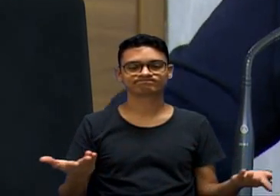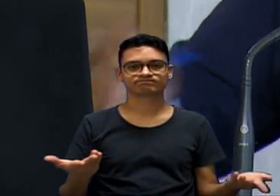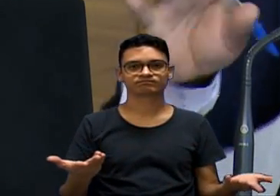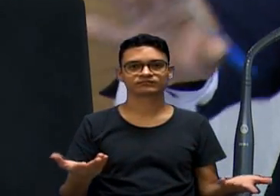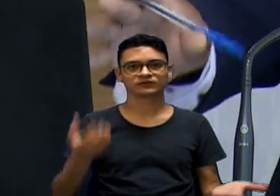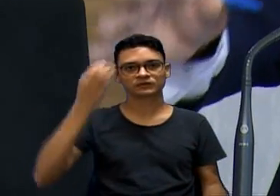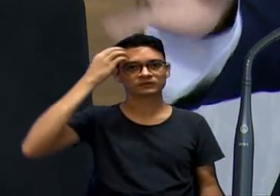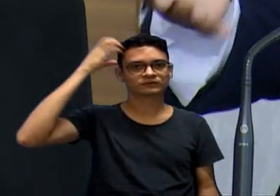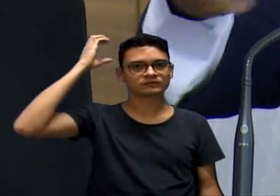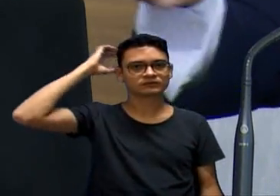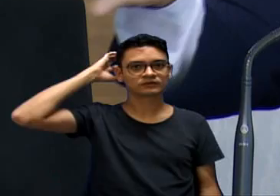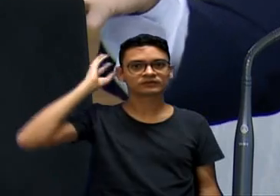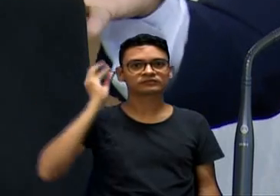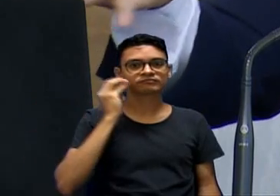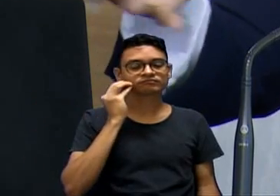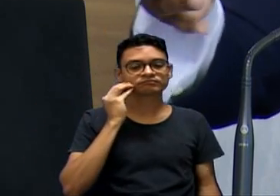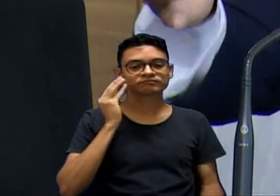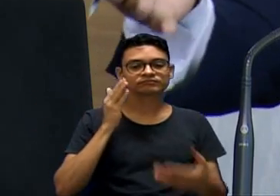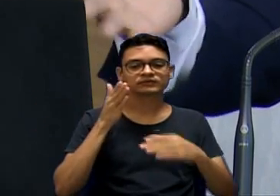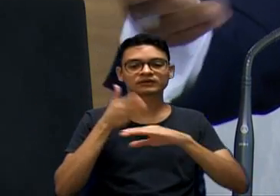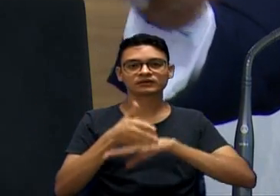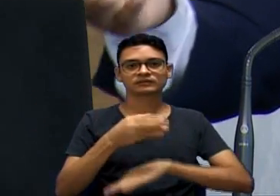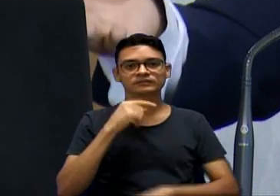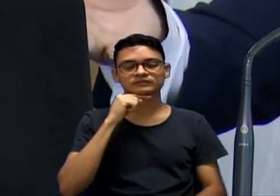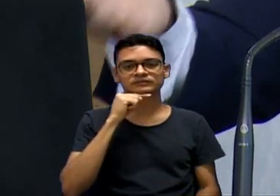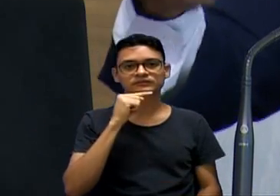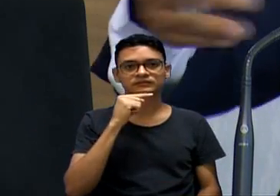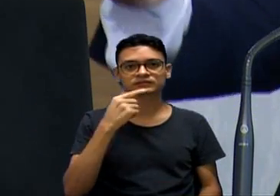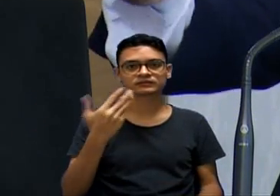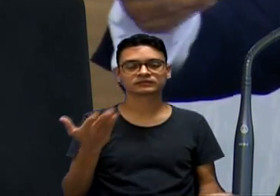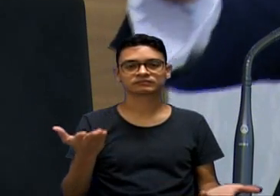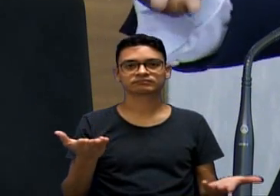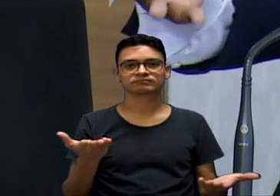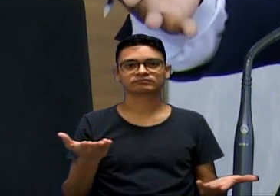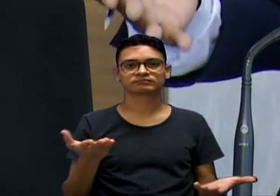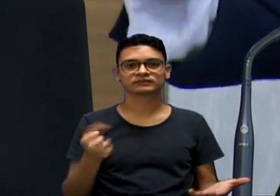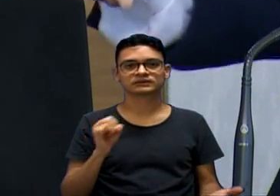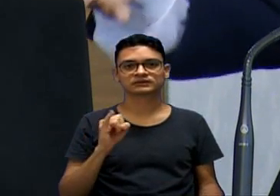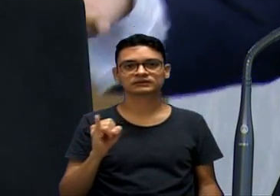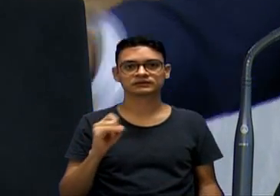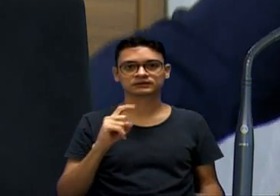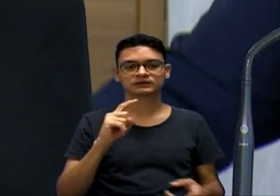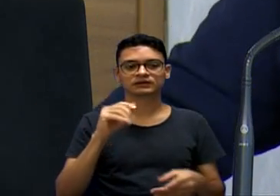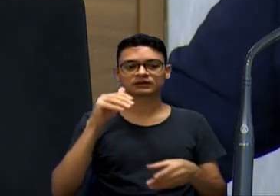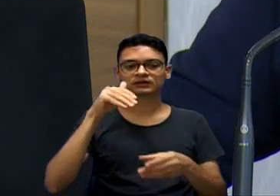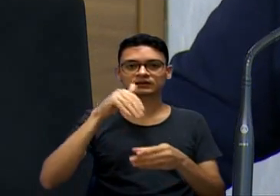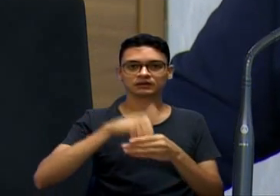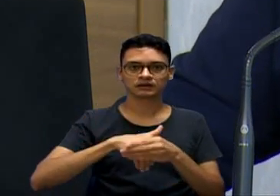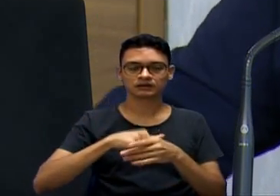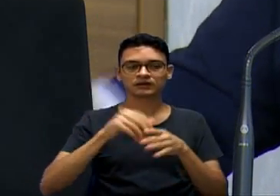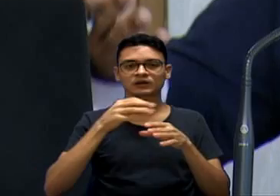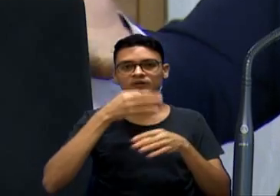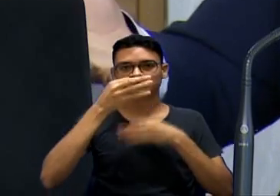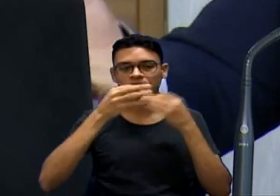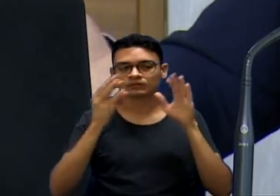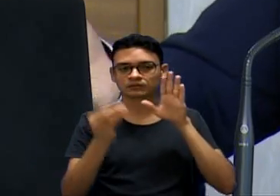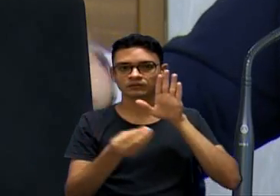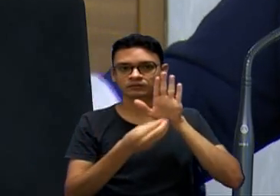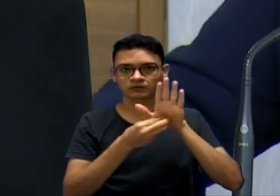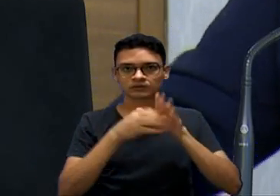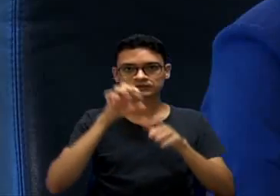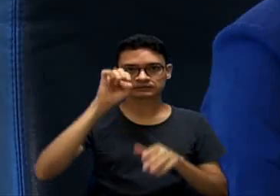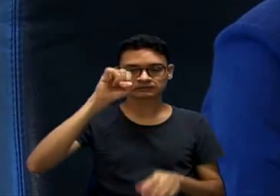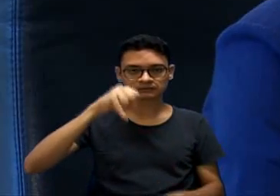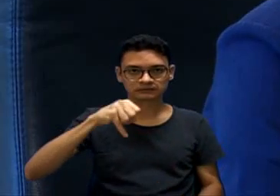voto do Pérez que ele está tentando entrar aqui, não conseguiu até agora entrar aqui. Mas se ele entrar aqui e justificar o voto dele